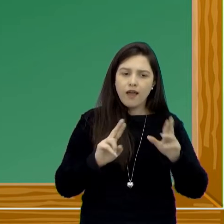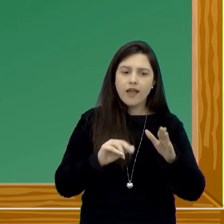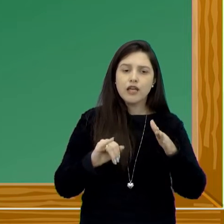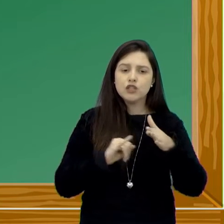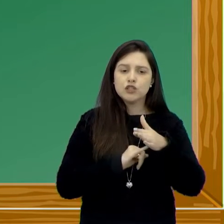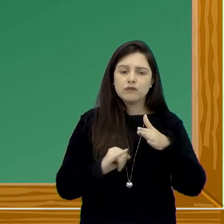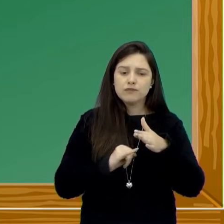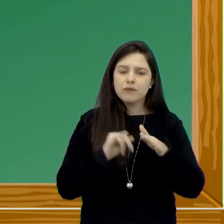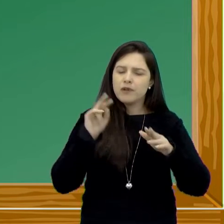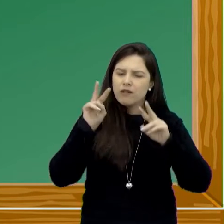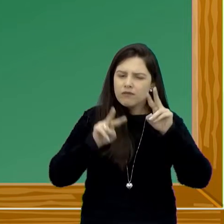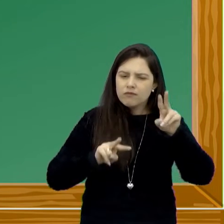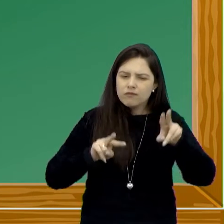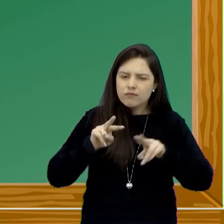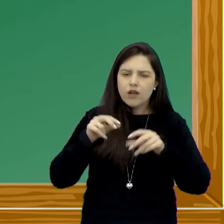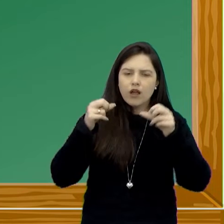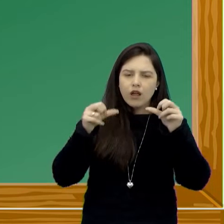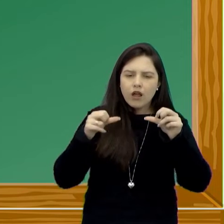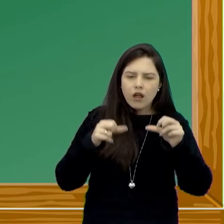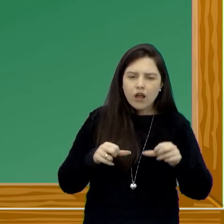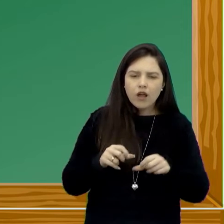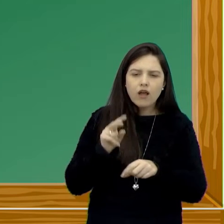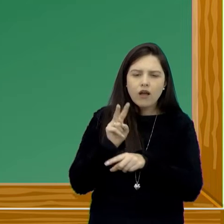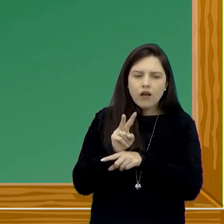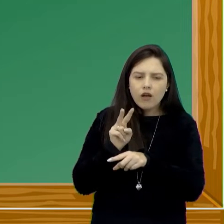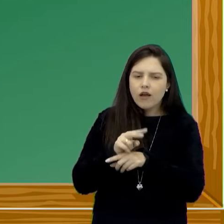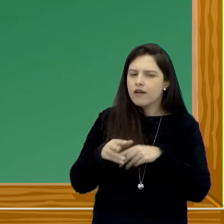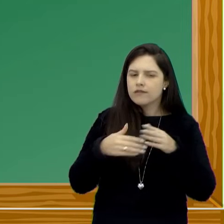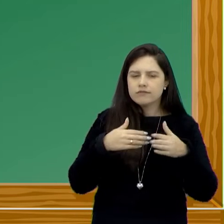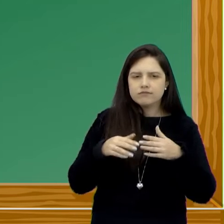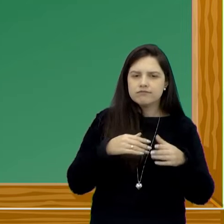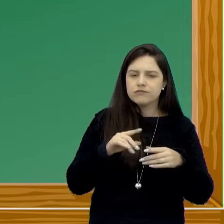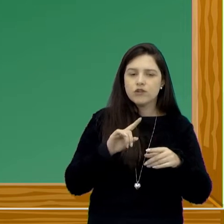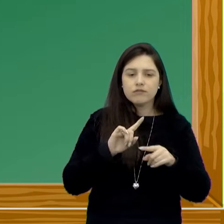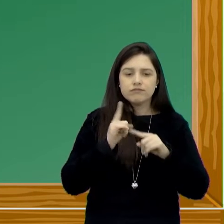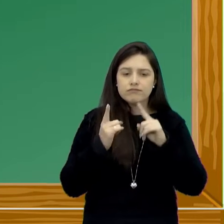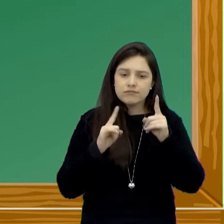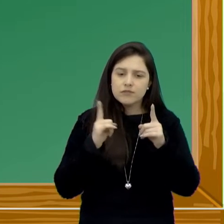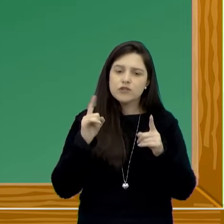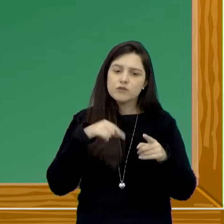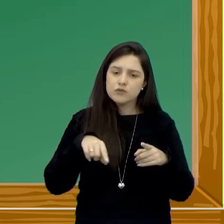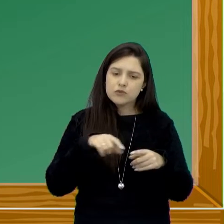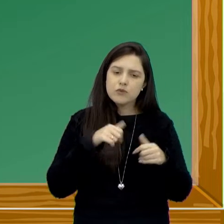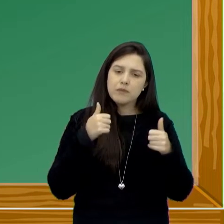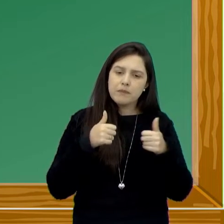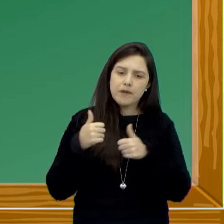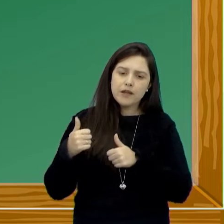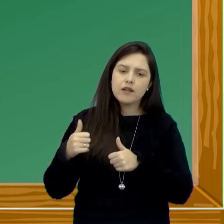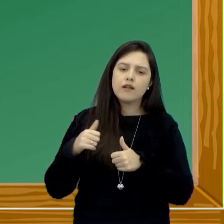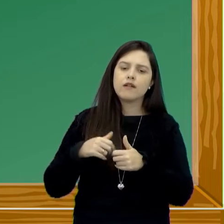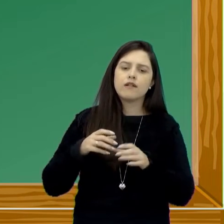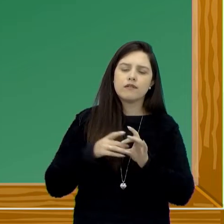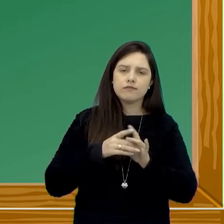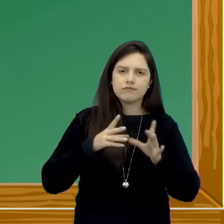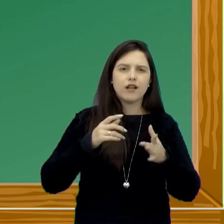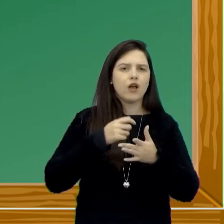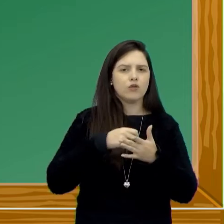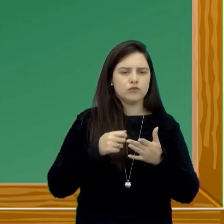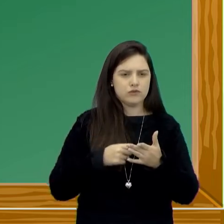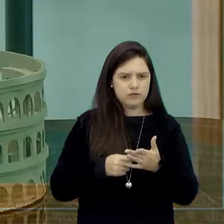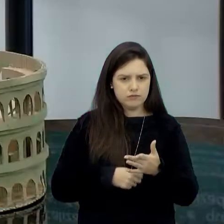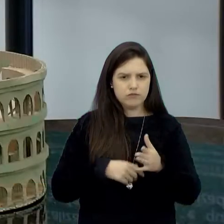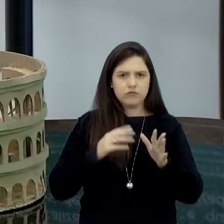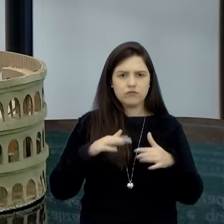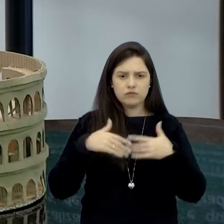Instituto para verificar suas condições de preservação e qualquer intervenção nesses bens deve ser previamente autorizado. Então,